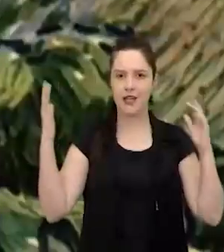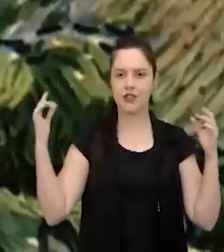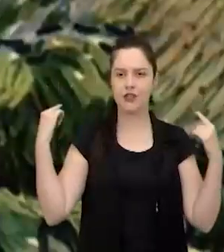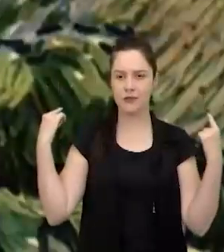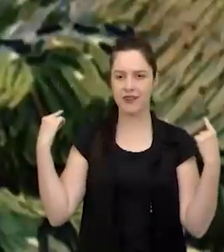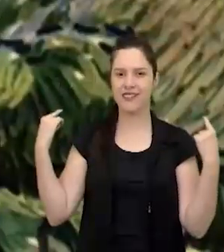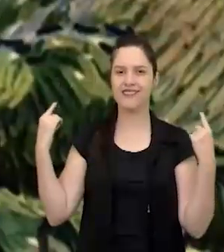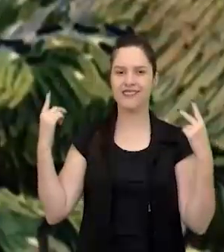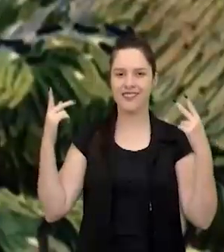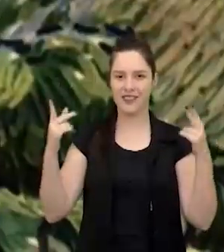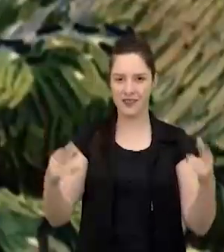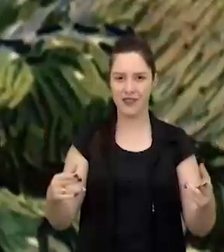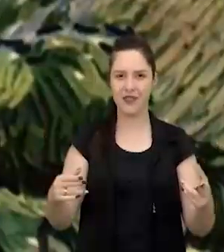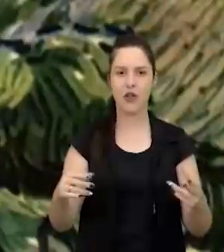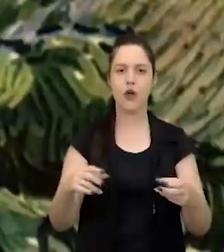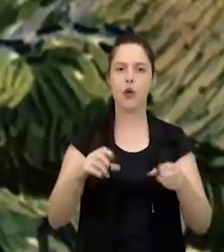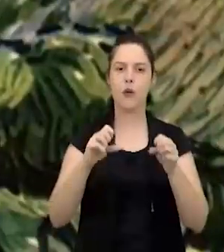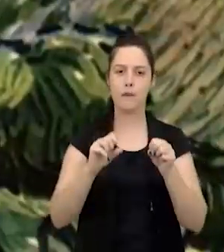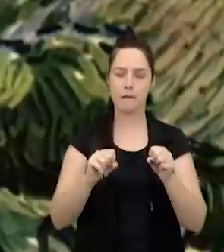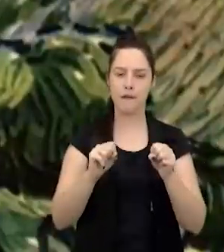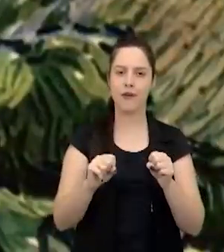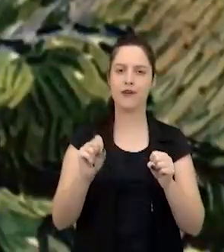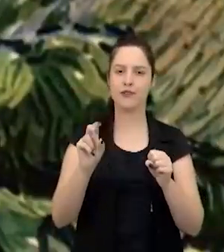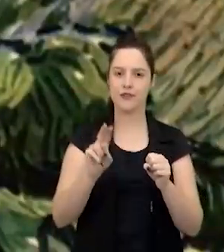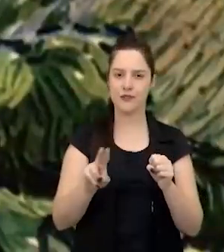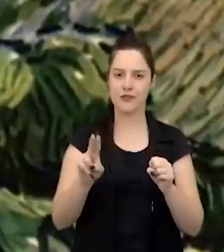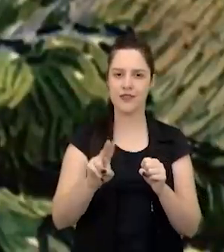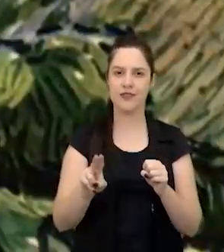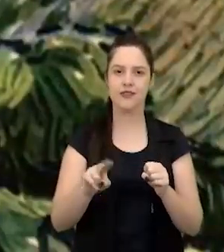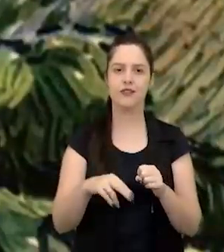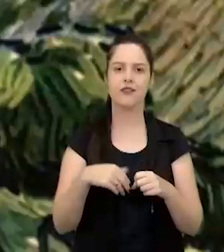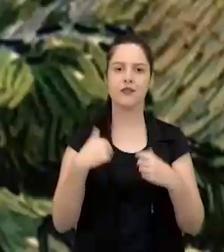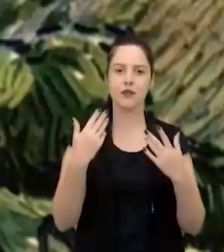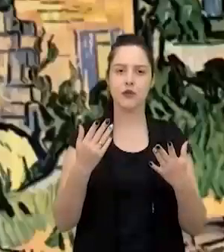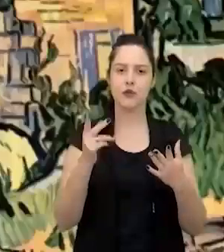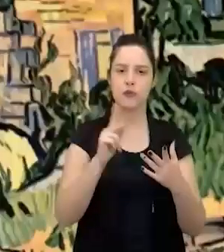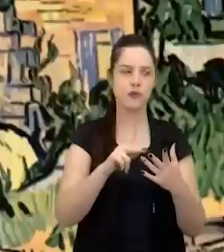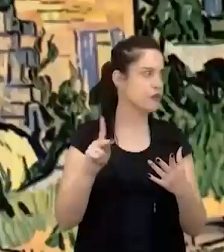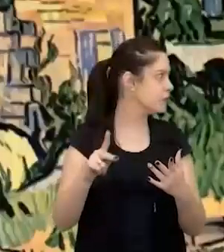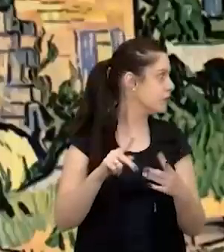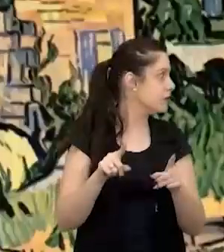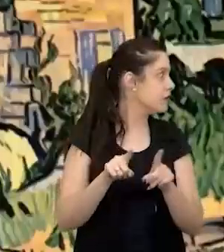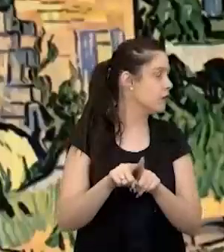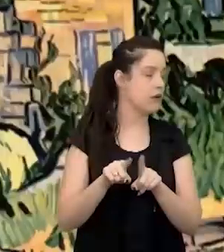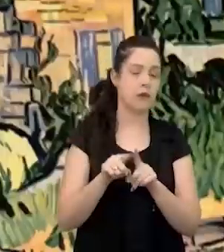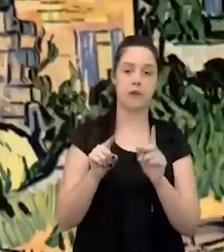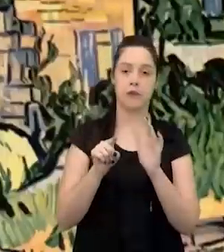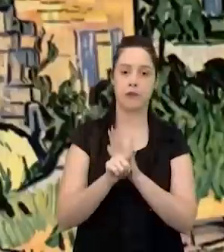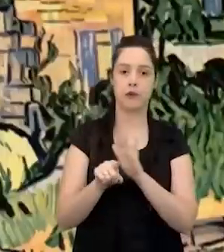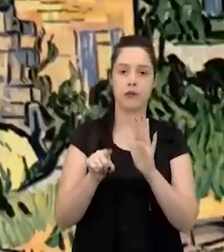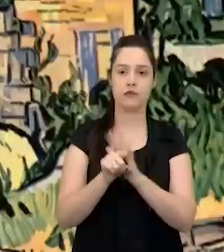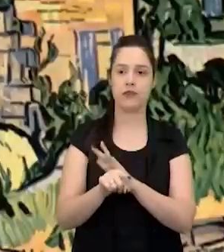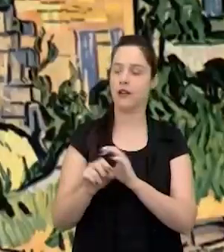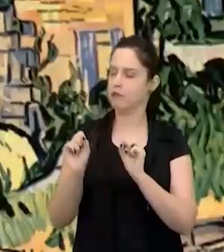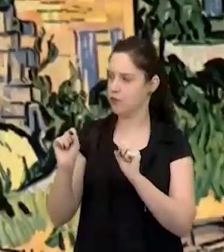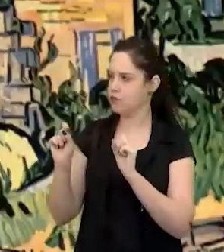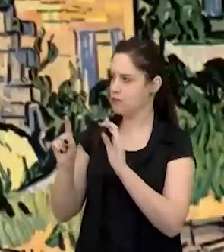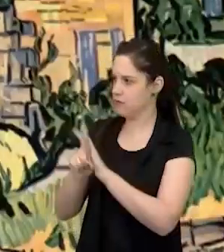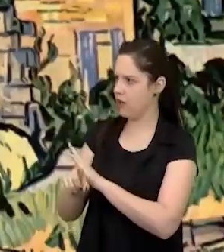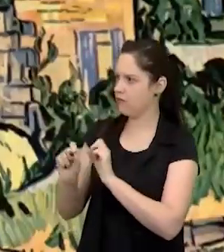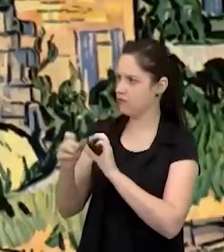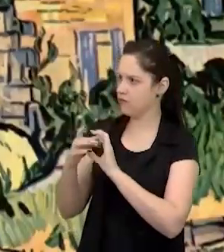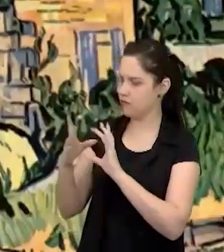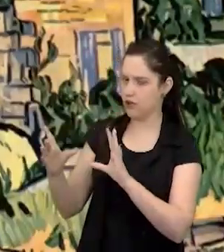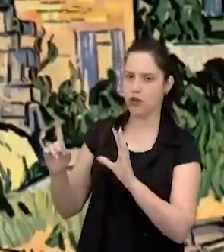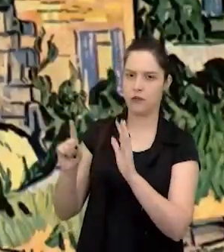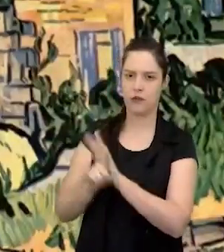de uma paisagem, é um recorte de alguém, um retrato de outra pessoa. Levantando a perguntar, aluno perguntando. Fique à vontade. Mesmo que o artista não